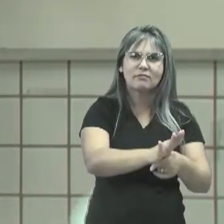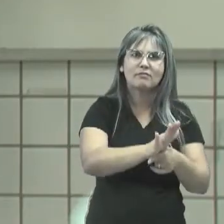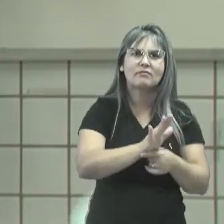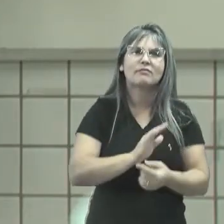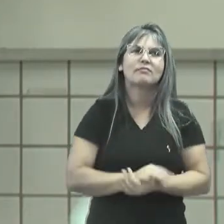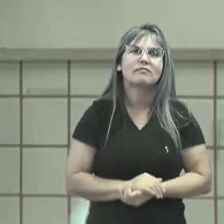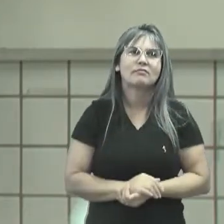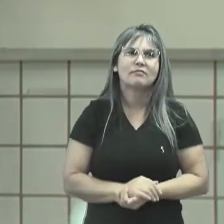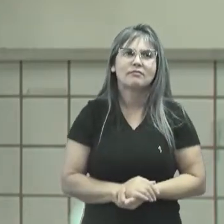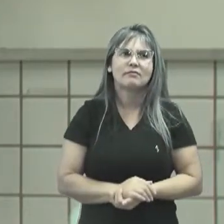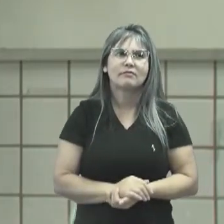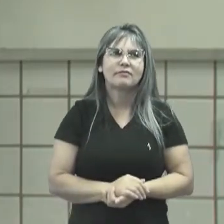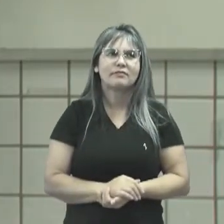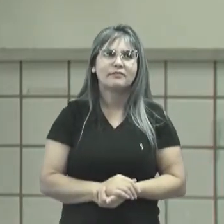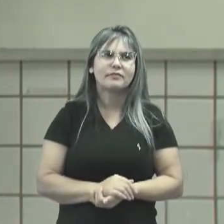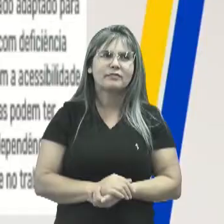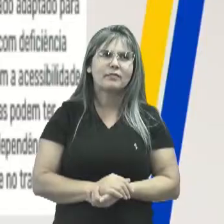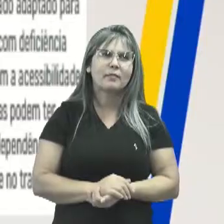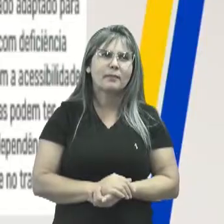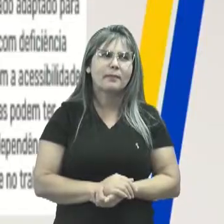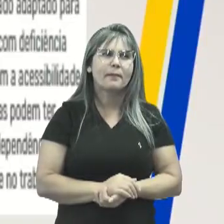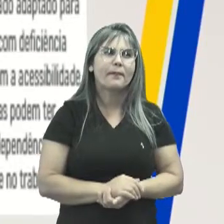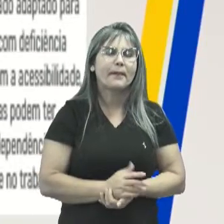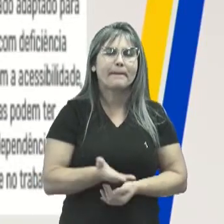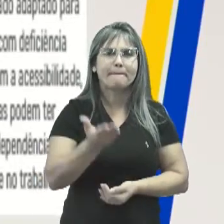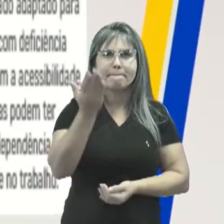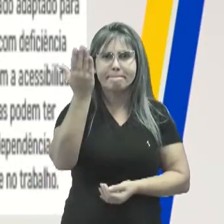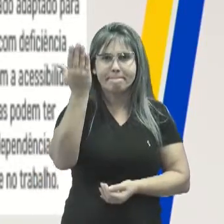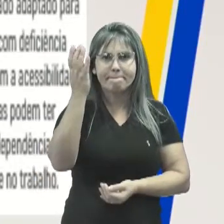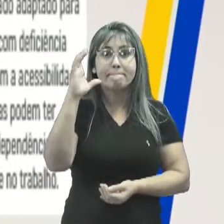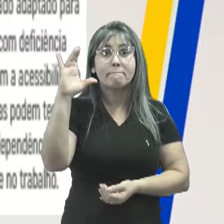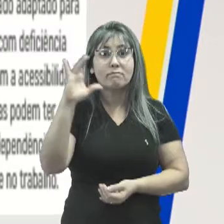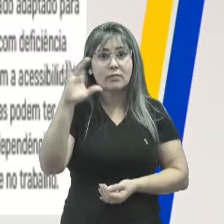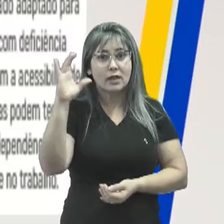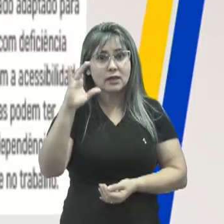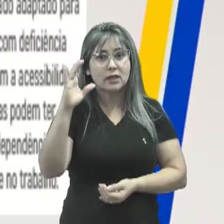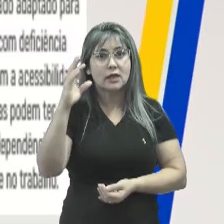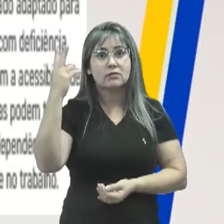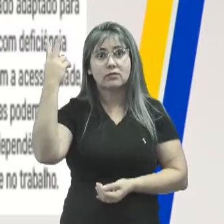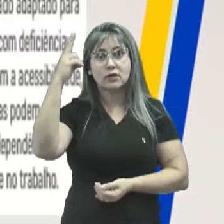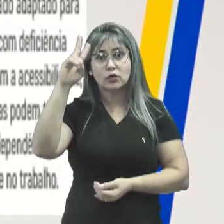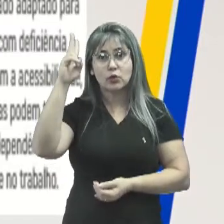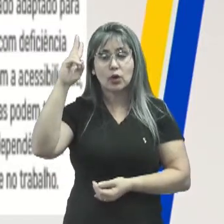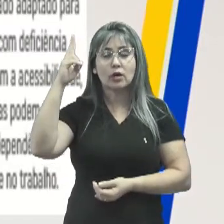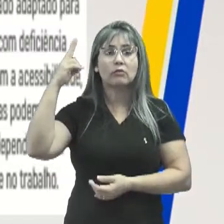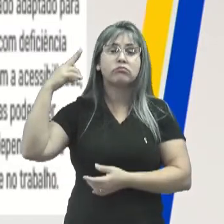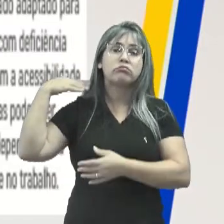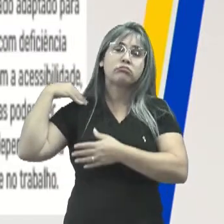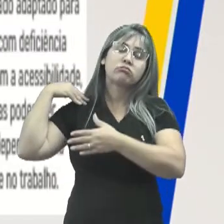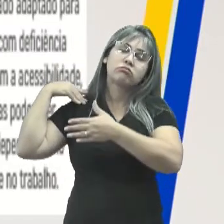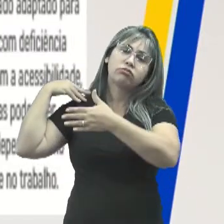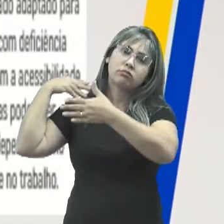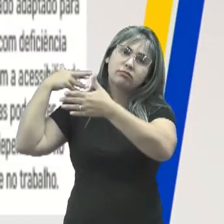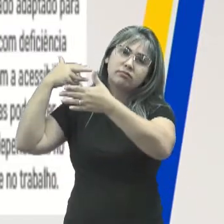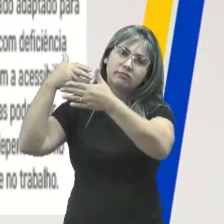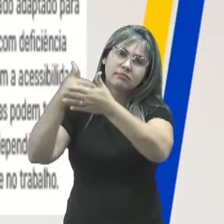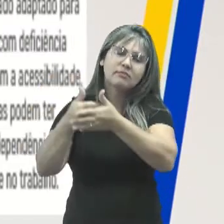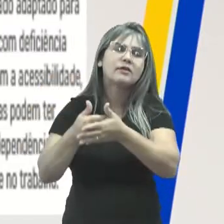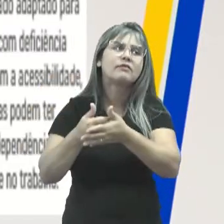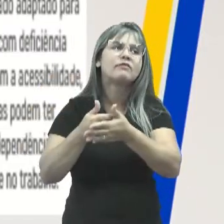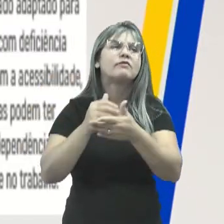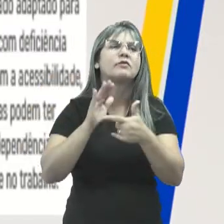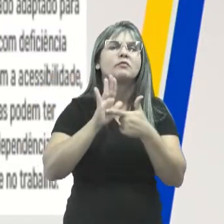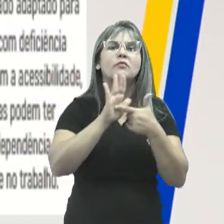Vamos lá. Aqui, a ciência, a história e nessa tecnologia. Percebam que aqui, ó, eu tenho um